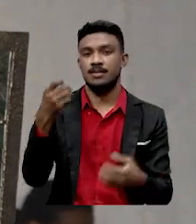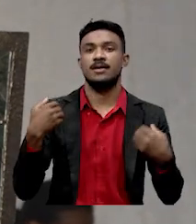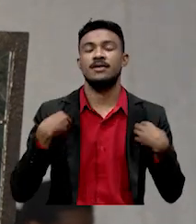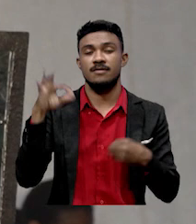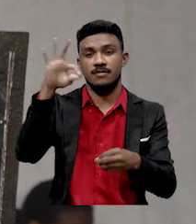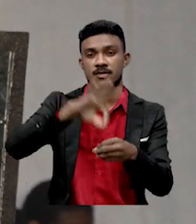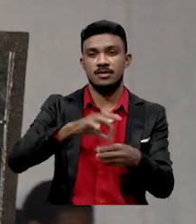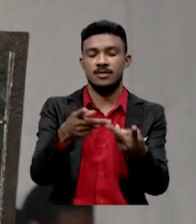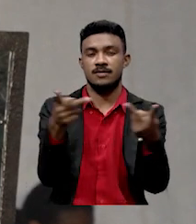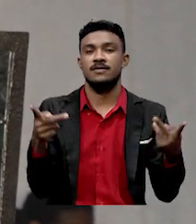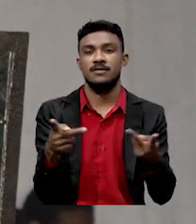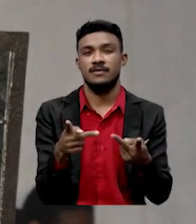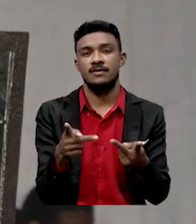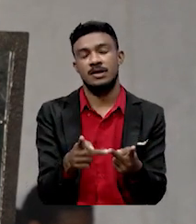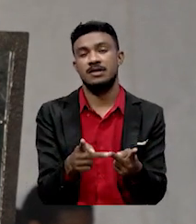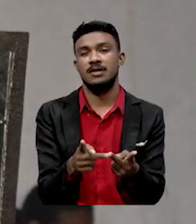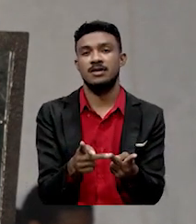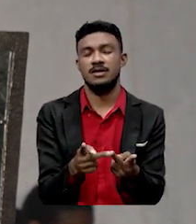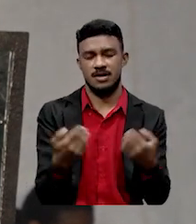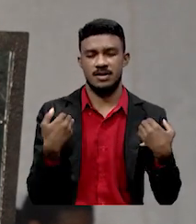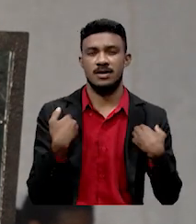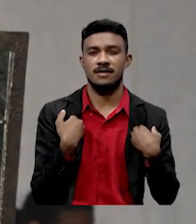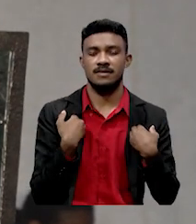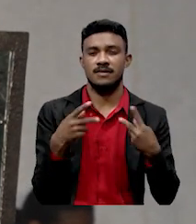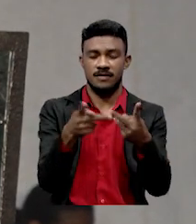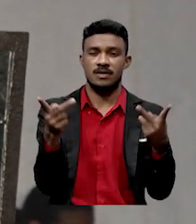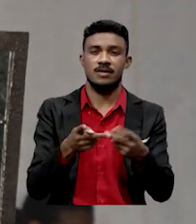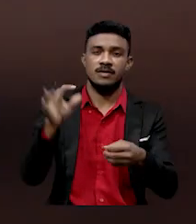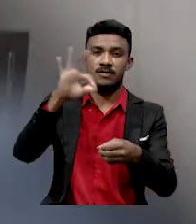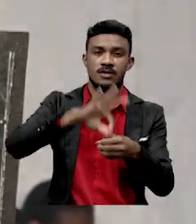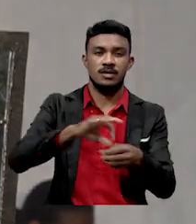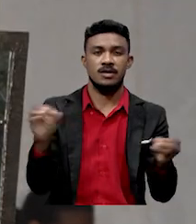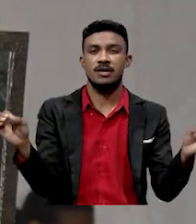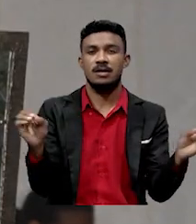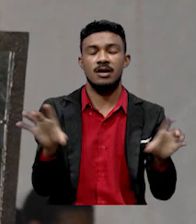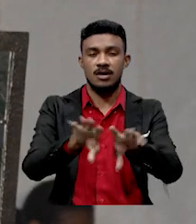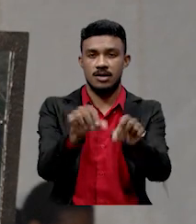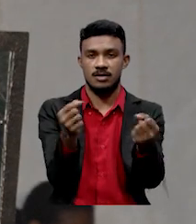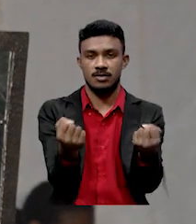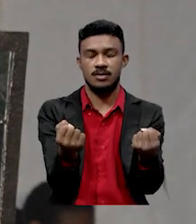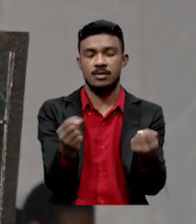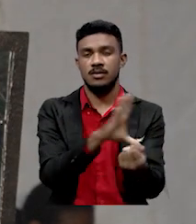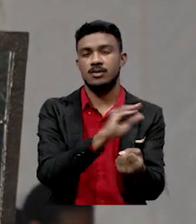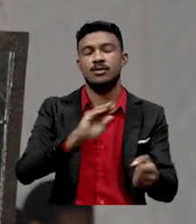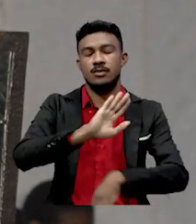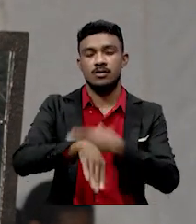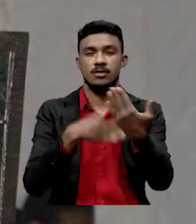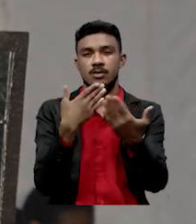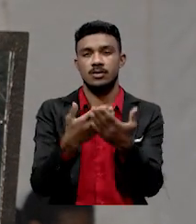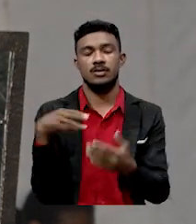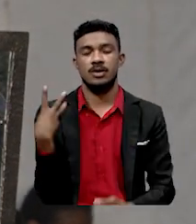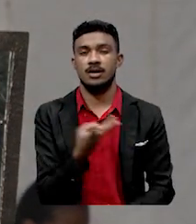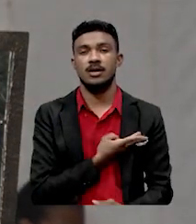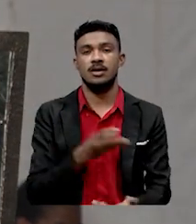centro alternativo de votação, que depois lá funciona. Boa salve roto, e tatarro